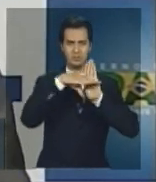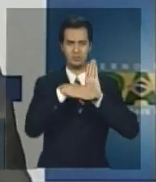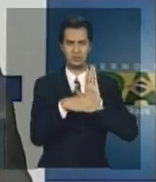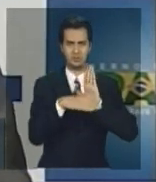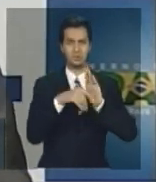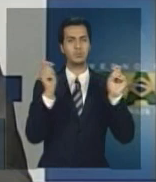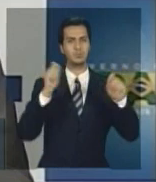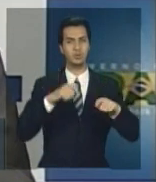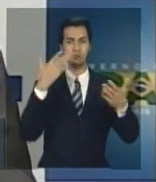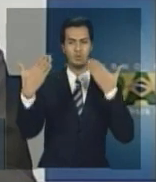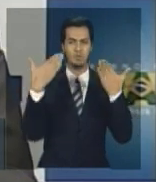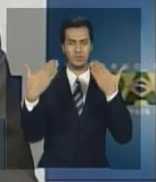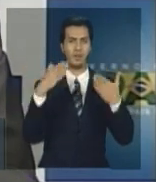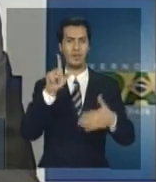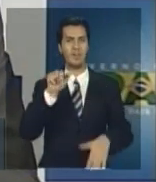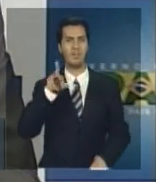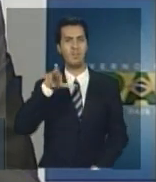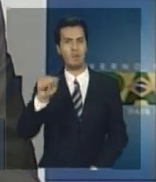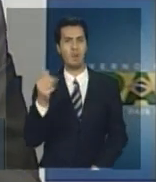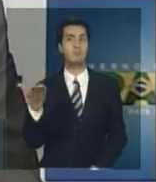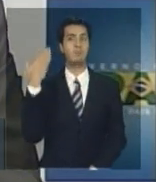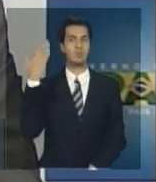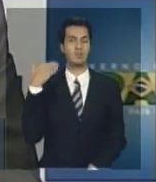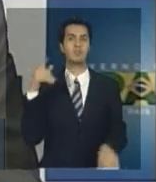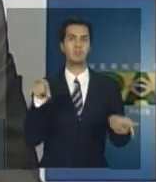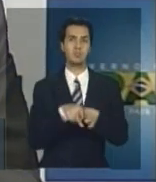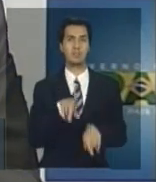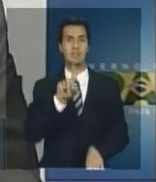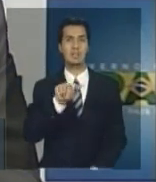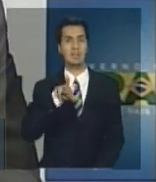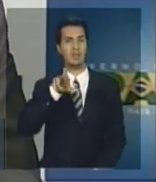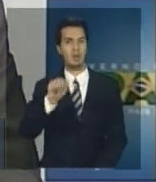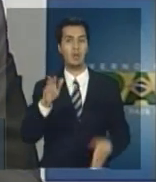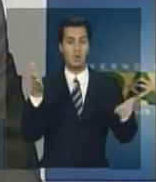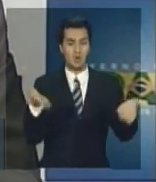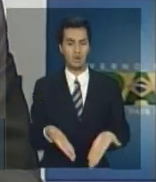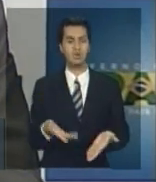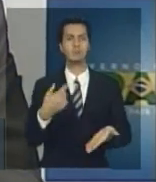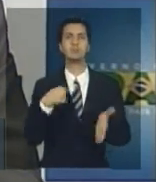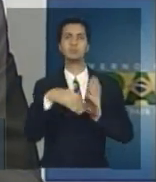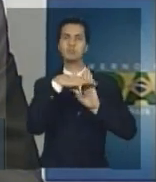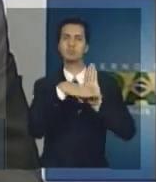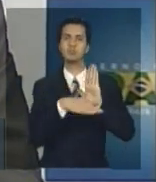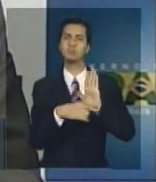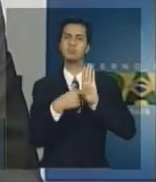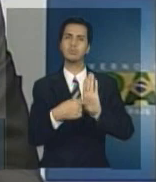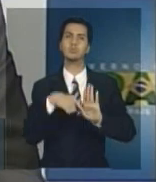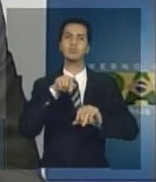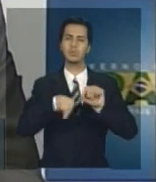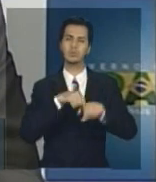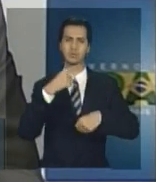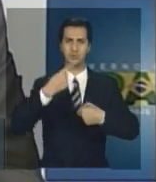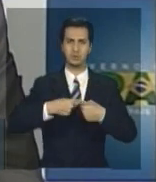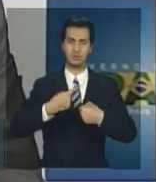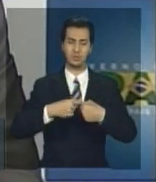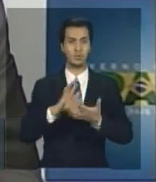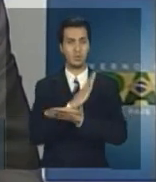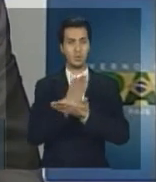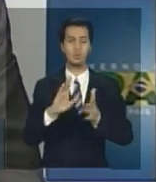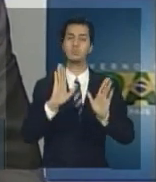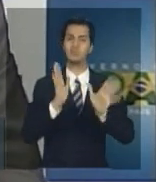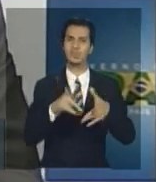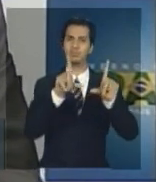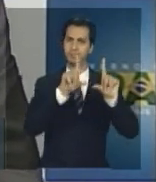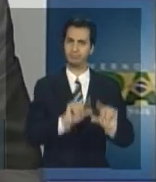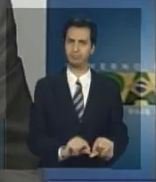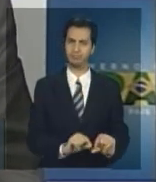LIR anterior e o LIR atual, mostrando que alguns municípios tiveram redução importante no LIR. Eu citei o exemplo do Rio de Janeiro,